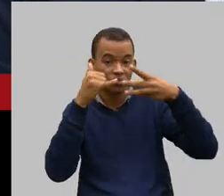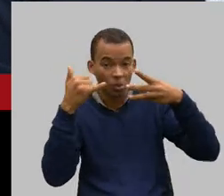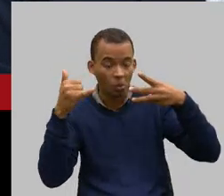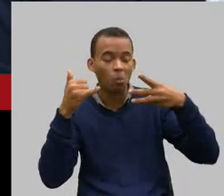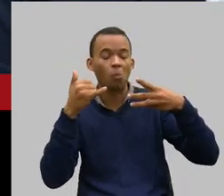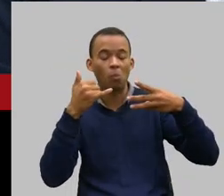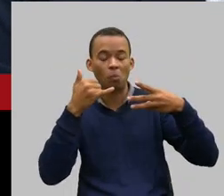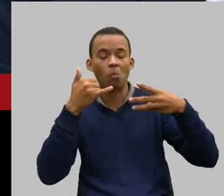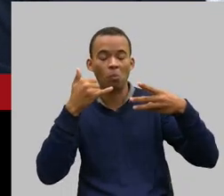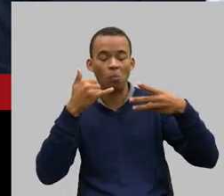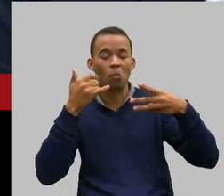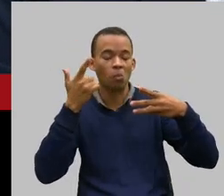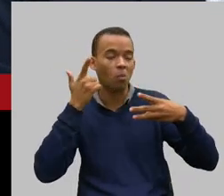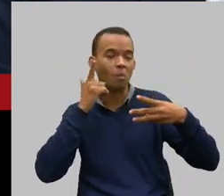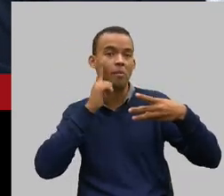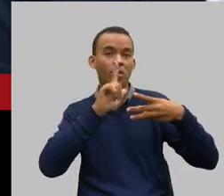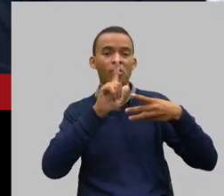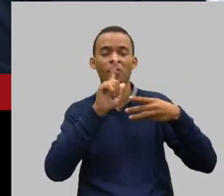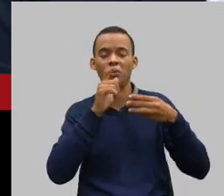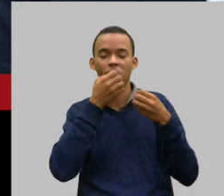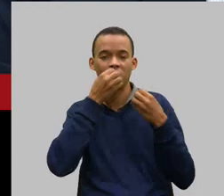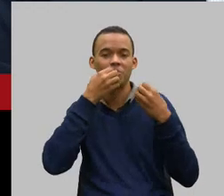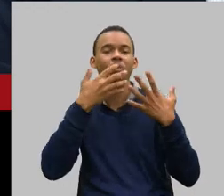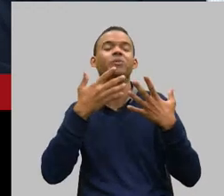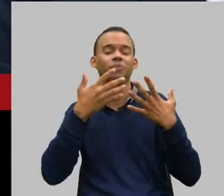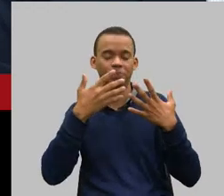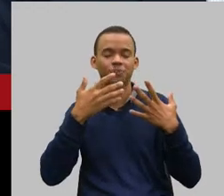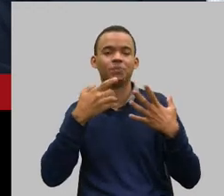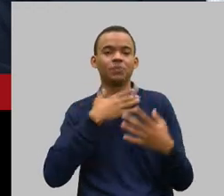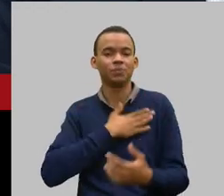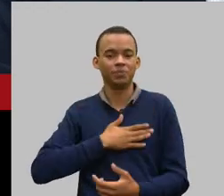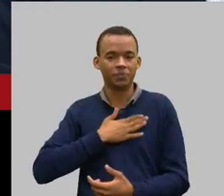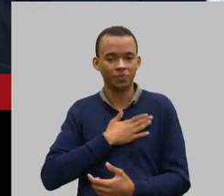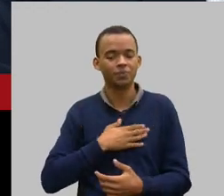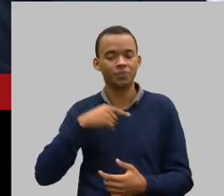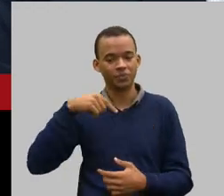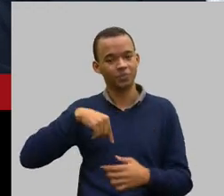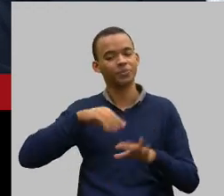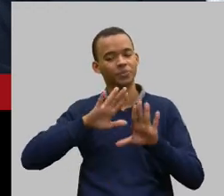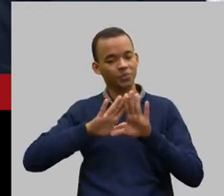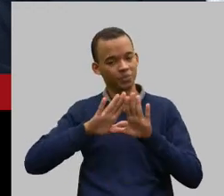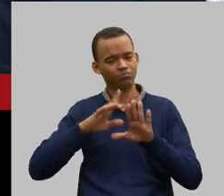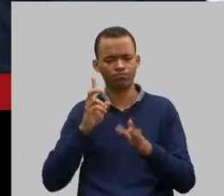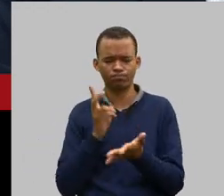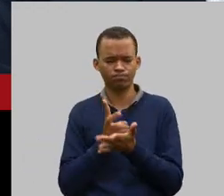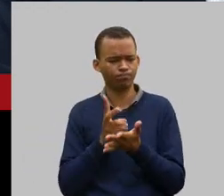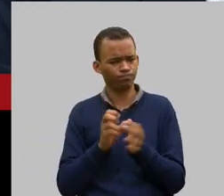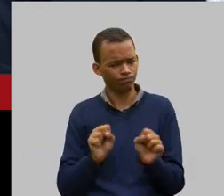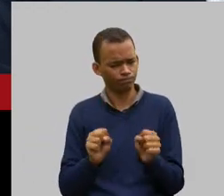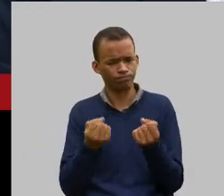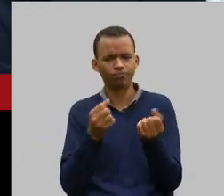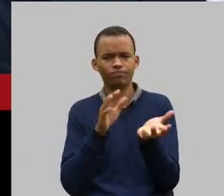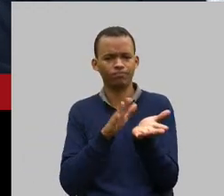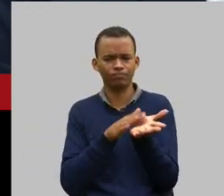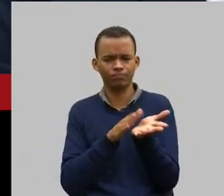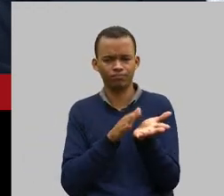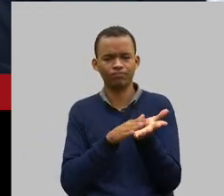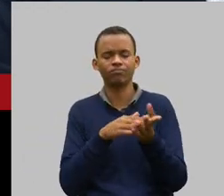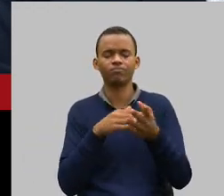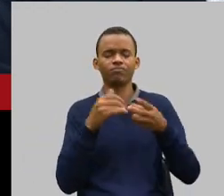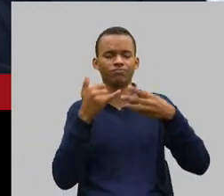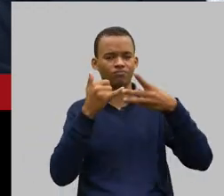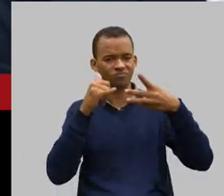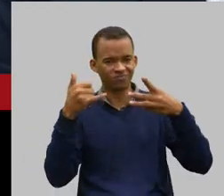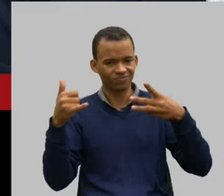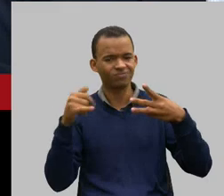e eu posso falar da Felicidade de ter levantado essa questão aqui na casa na assembleia e ter tido o apoio da ção da semig de vossa